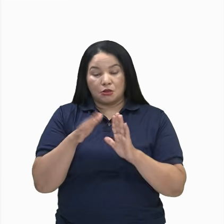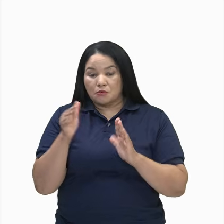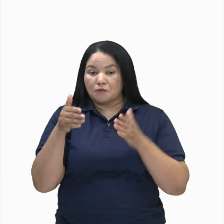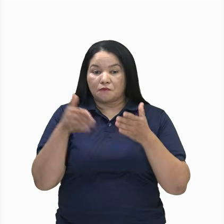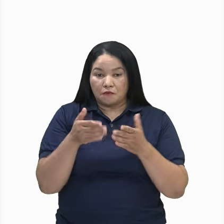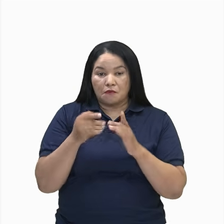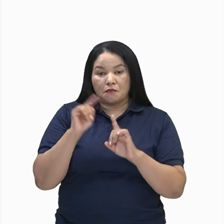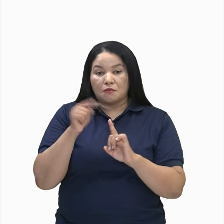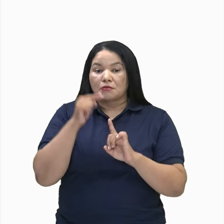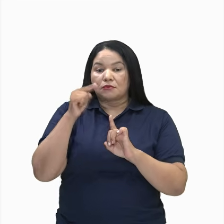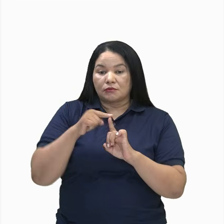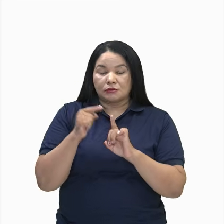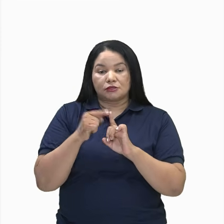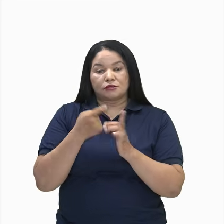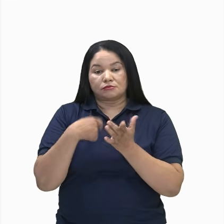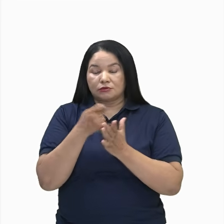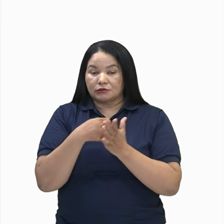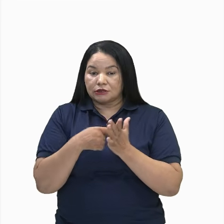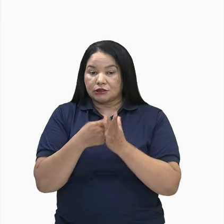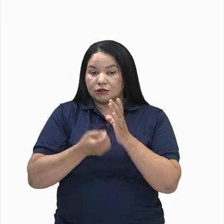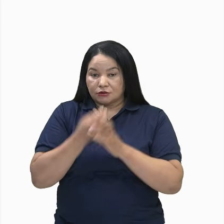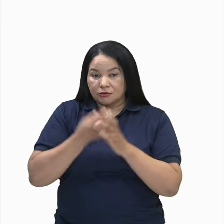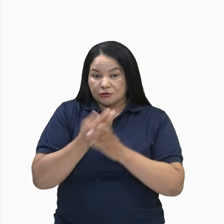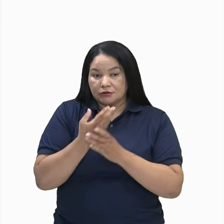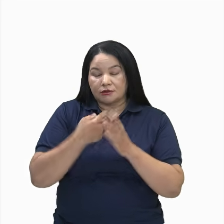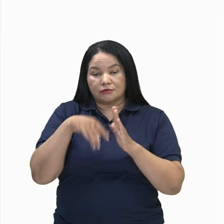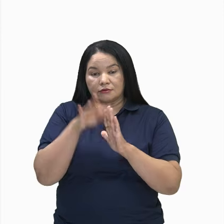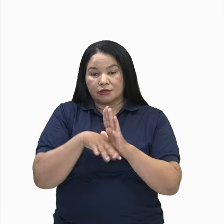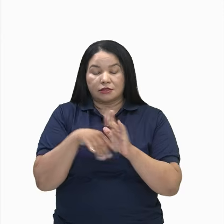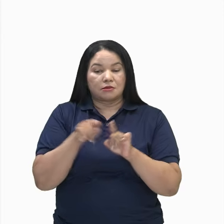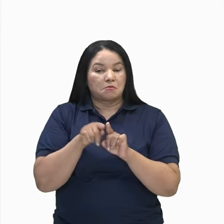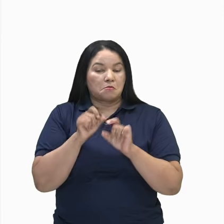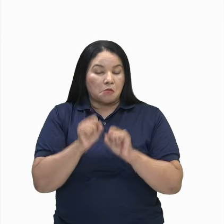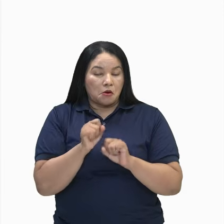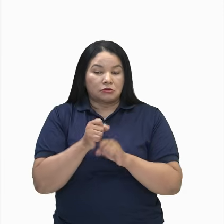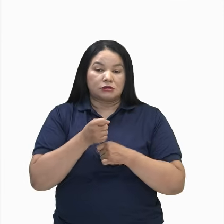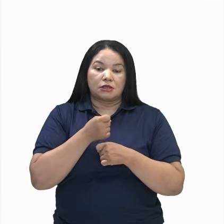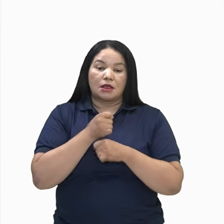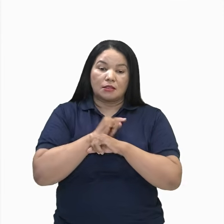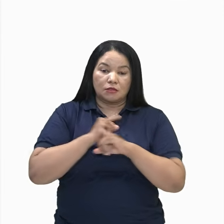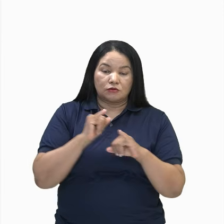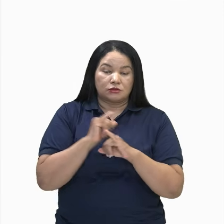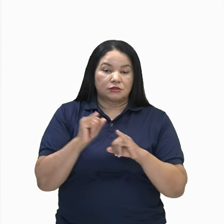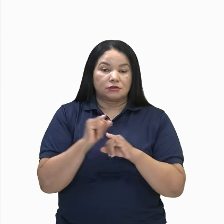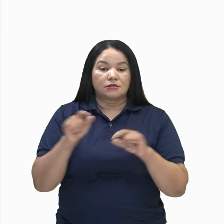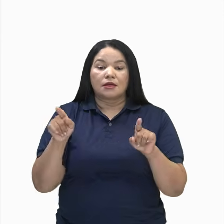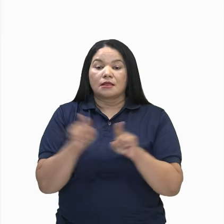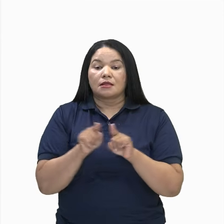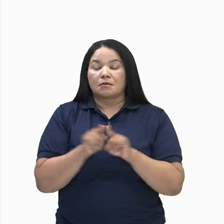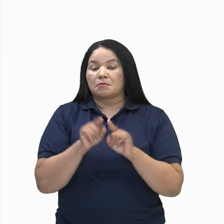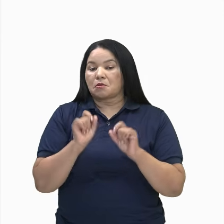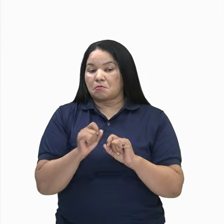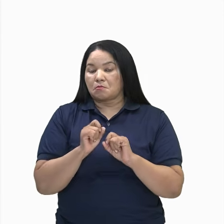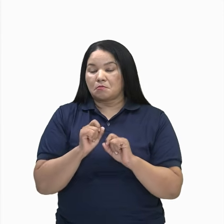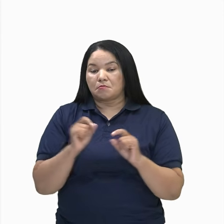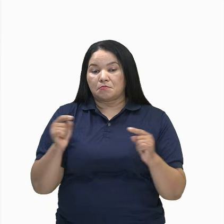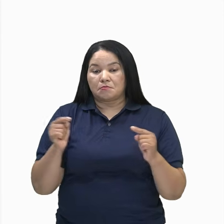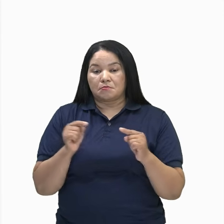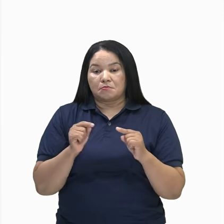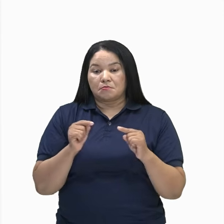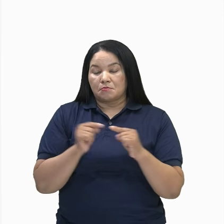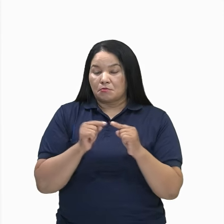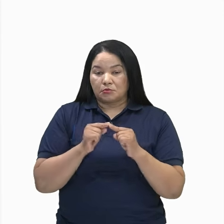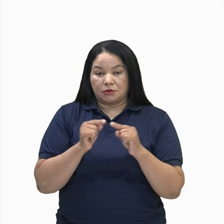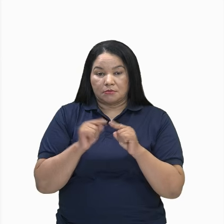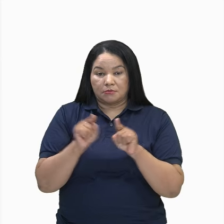grupo de comunicação tem, eles podem dar uma notícia que foi também veiculada por um outro grupo